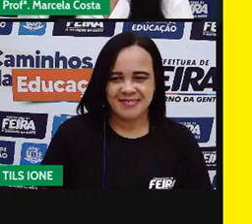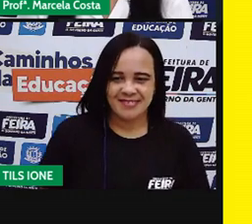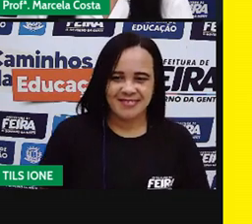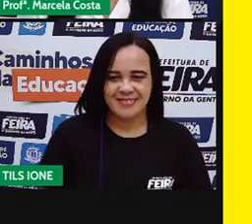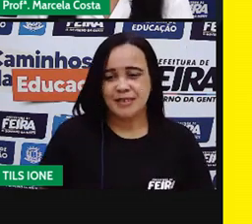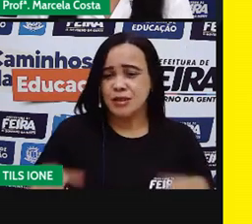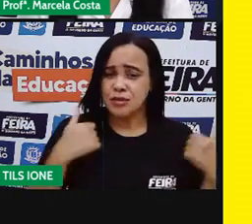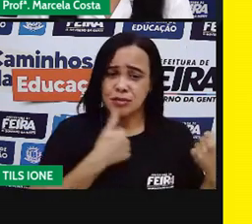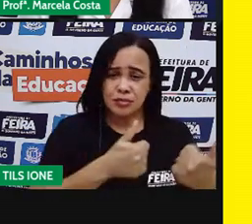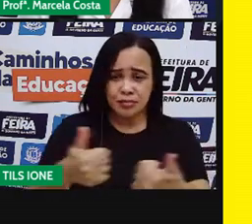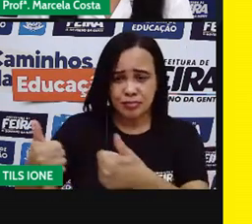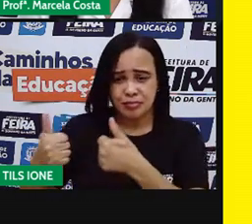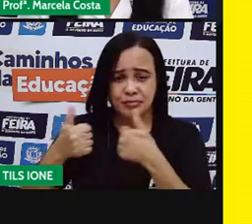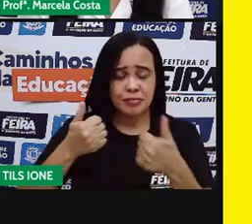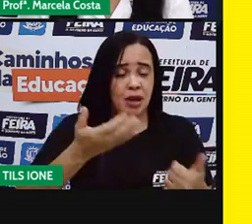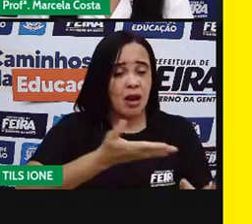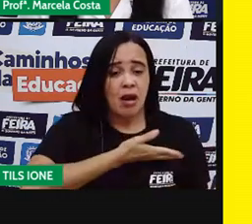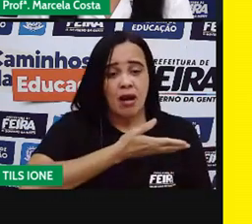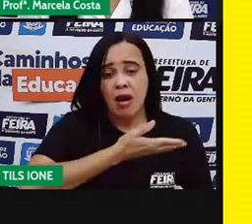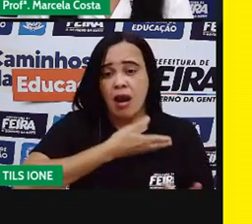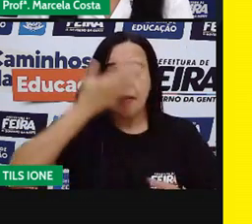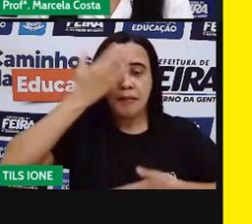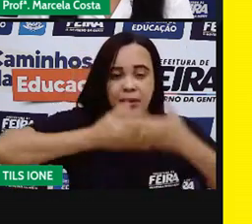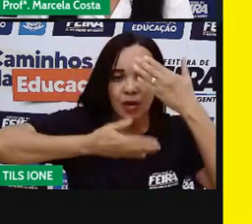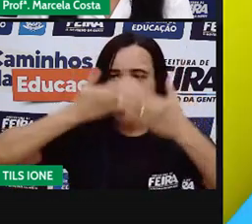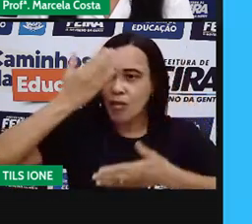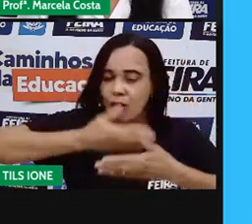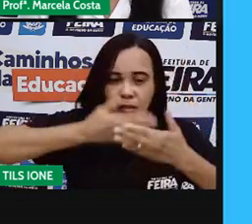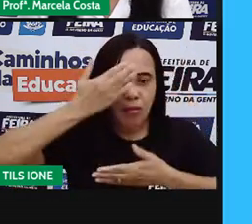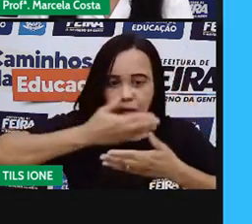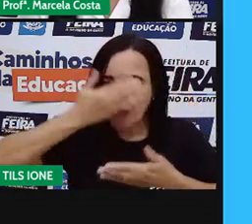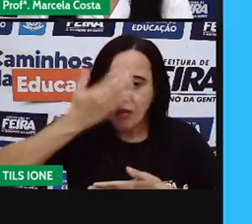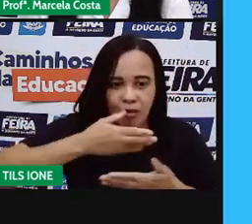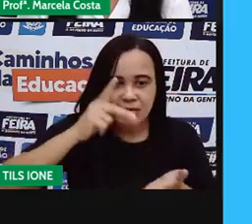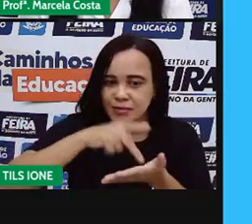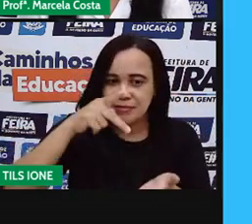Tudo bem ter um amigo invisível.